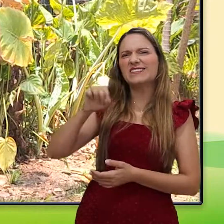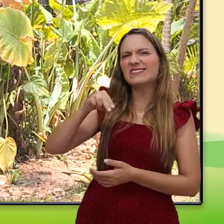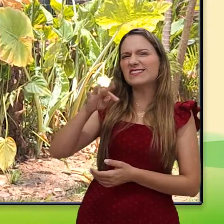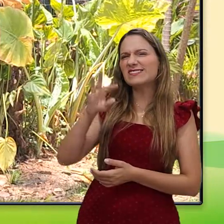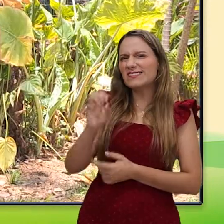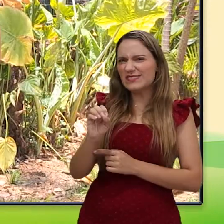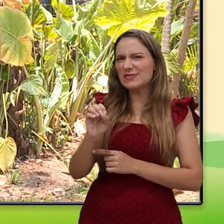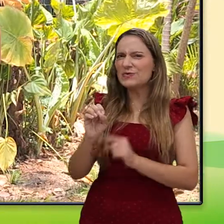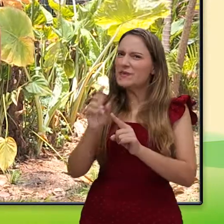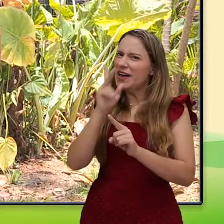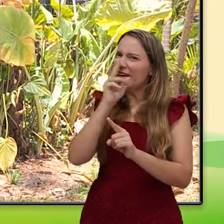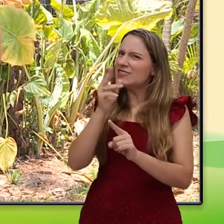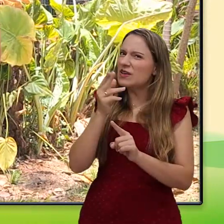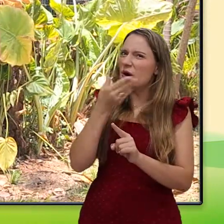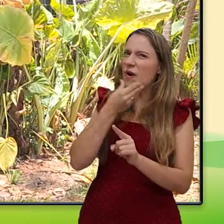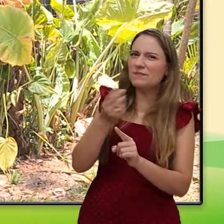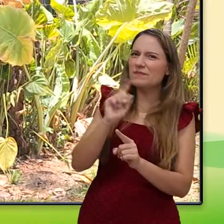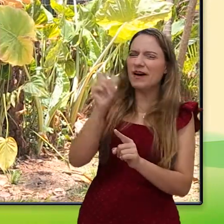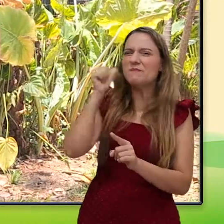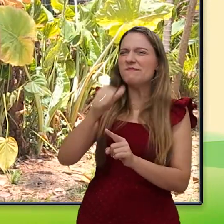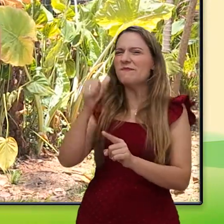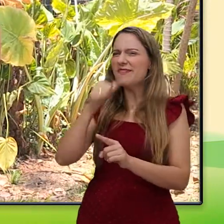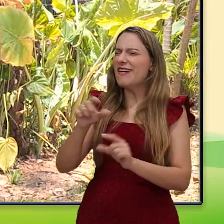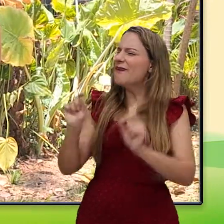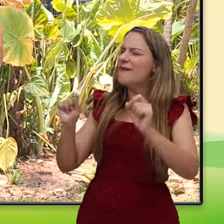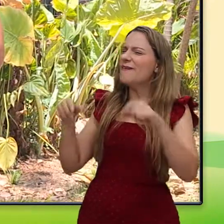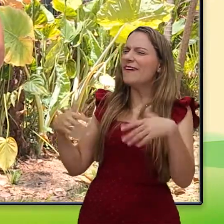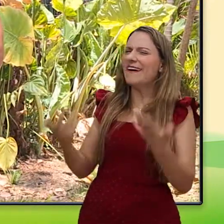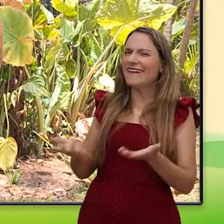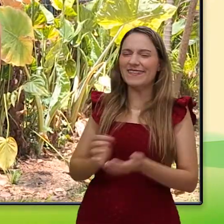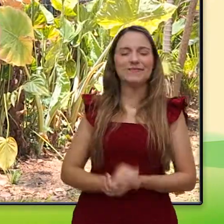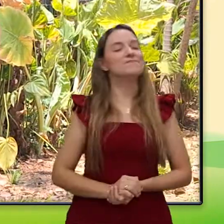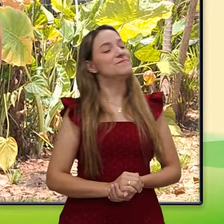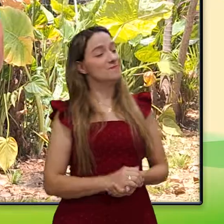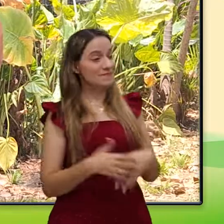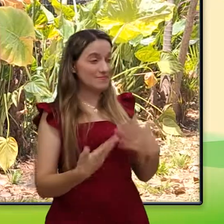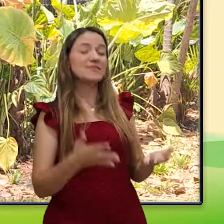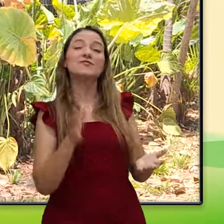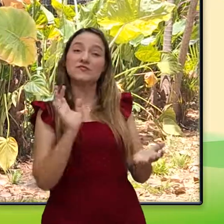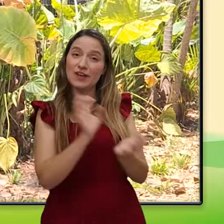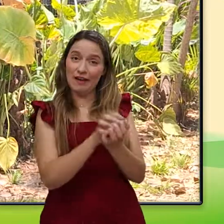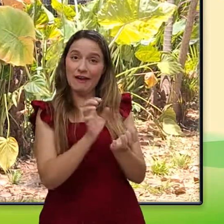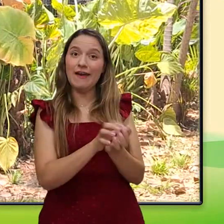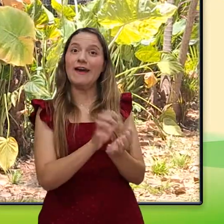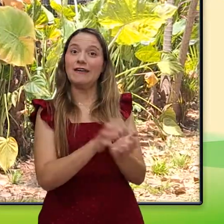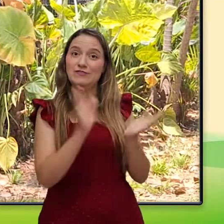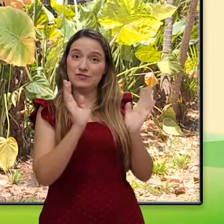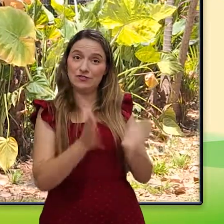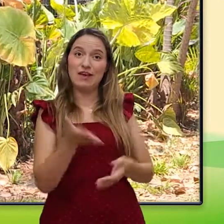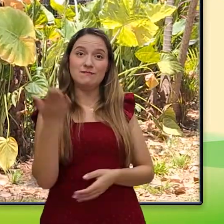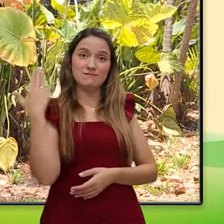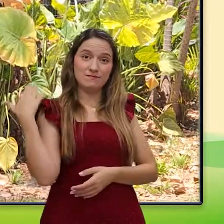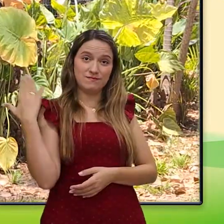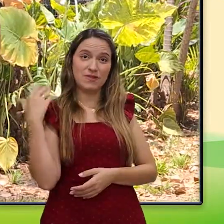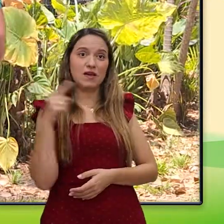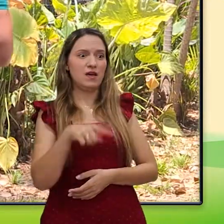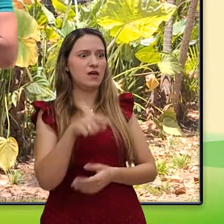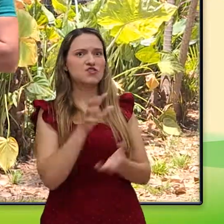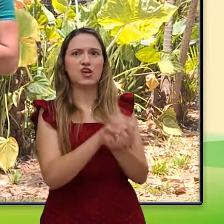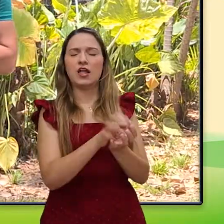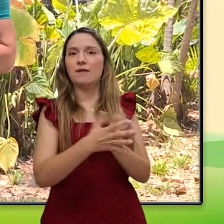verdade parece que era Jacinta, uma coisa assim. Então, na verdade, nós temos uma. Nós tivemos uma espécime